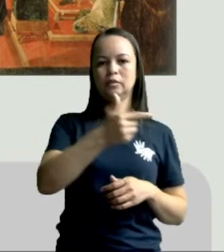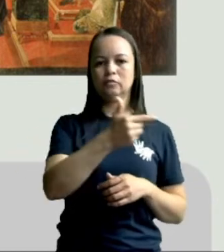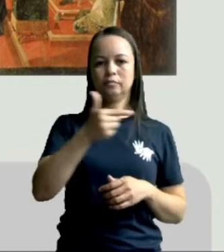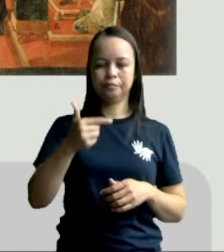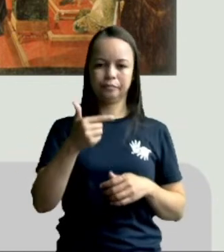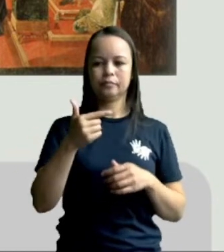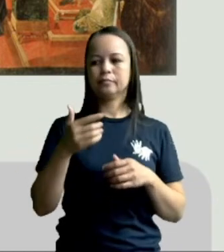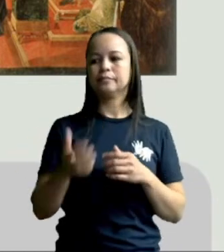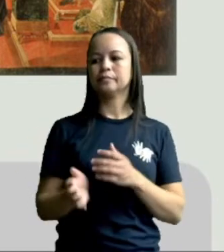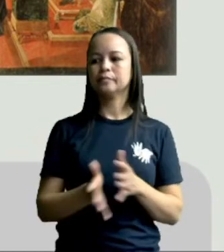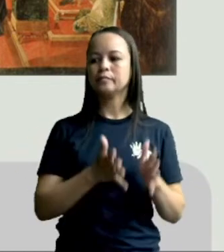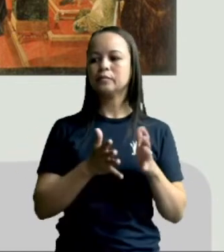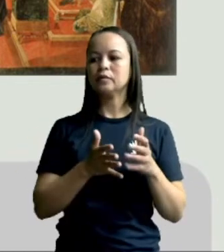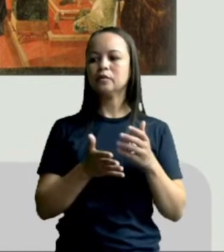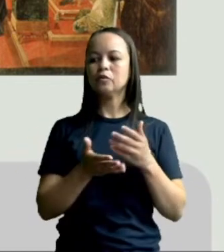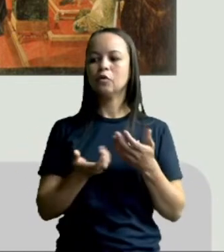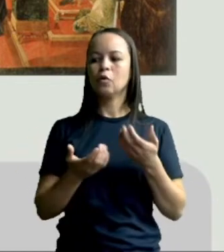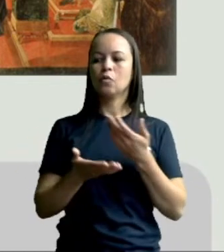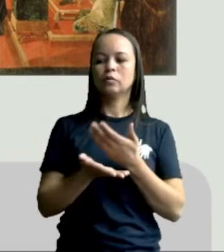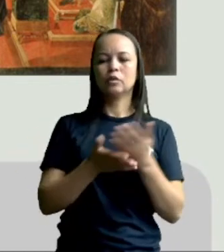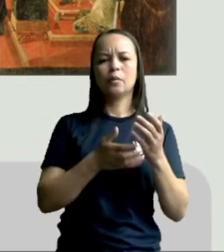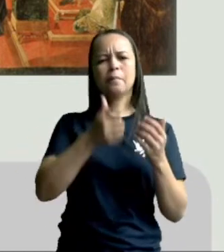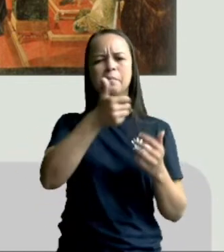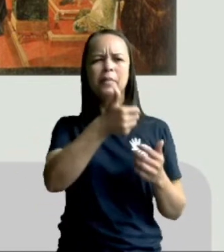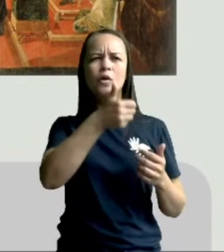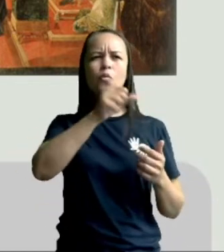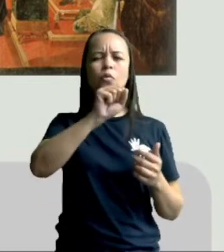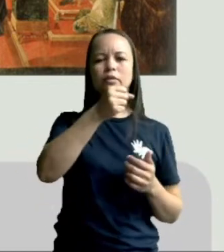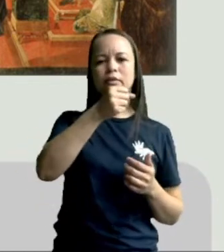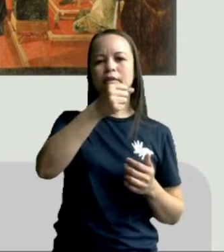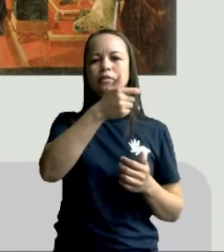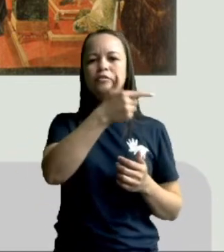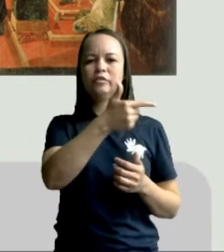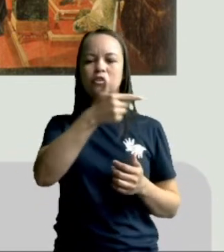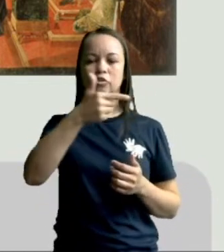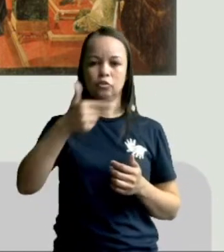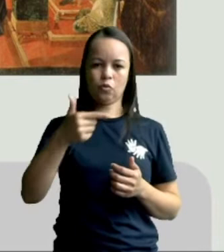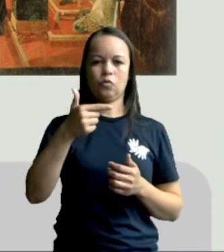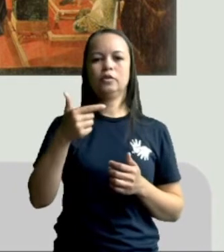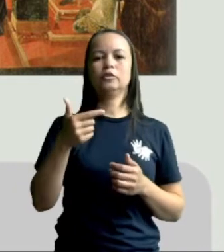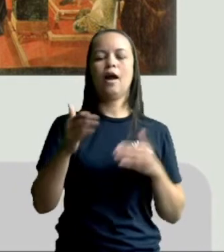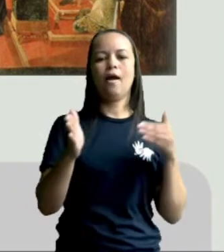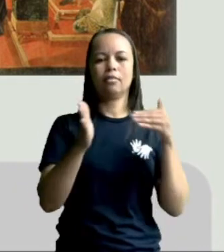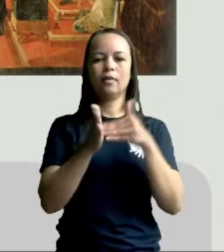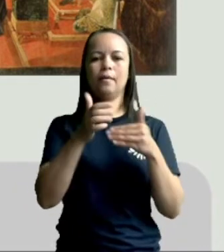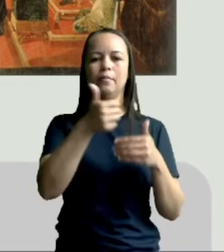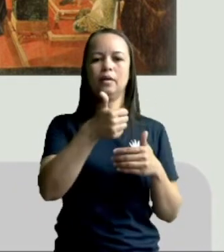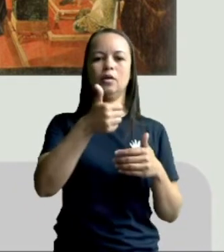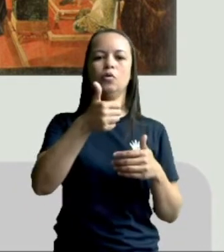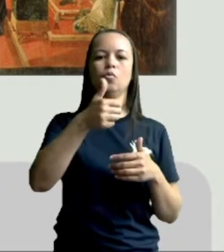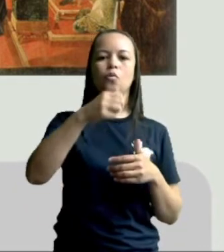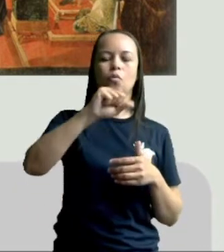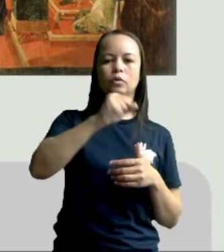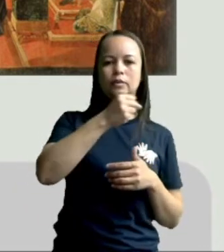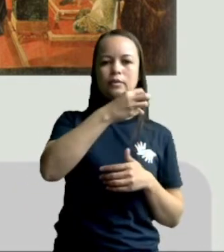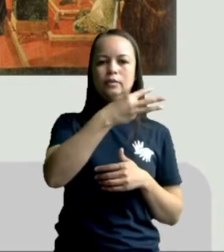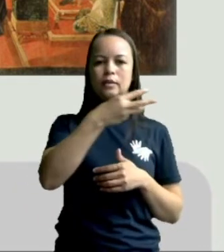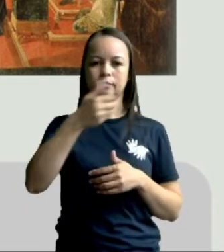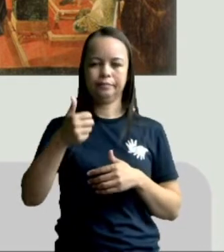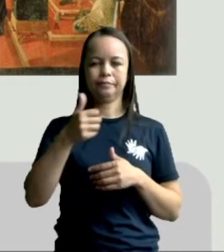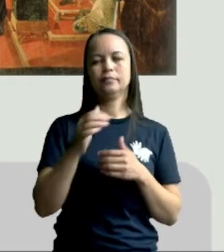primeiro reinado, 1822 a 1831. Outra consequência da independência foi